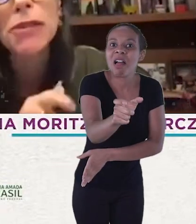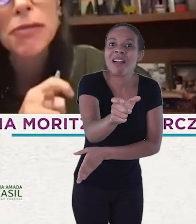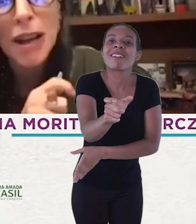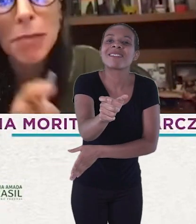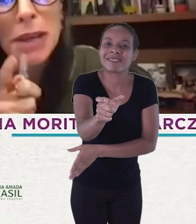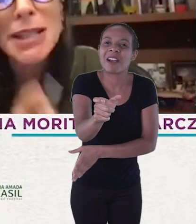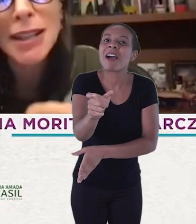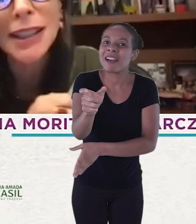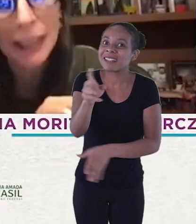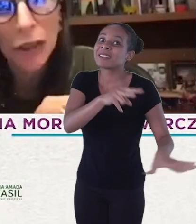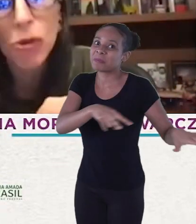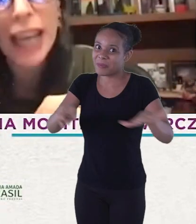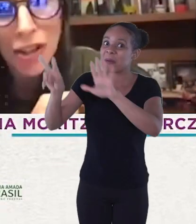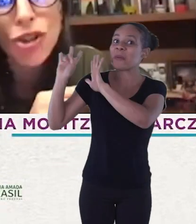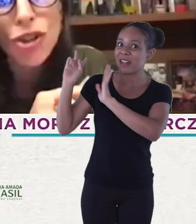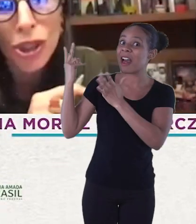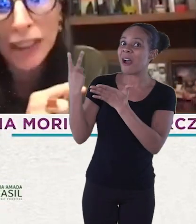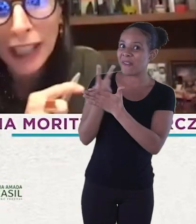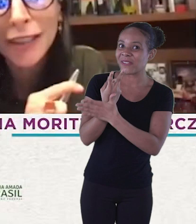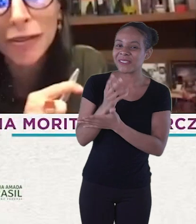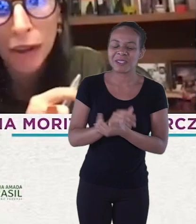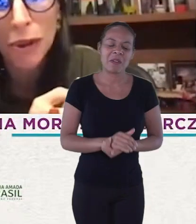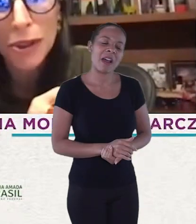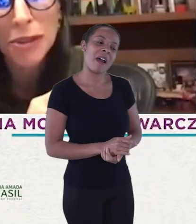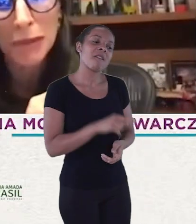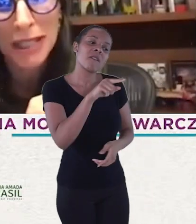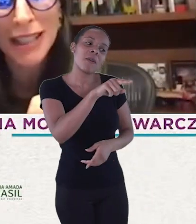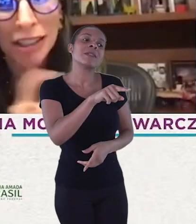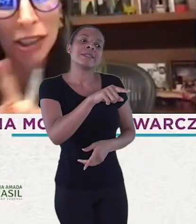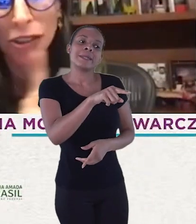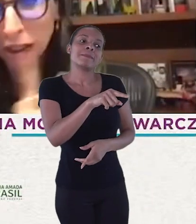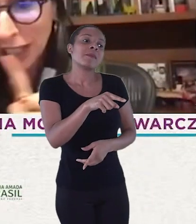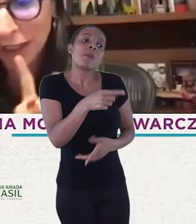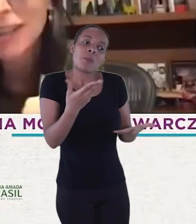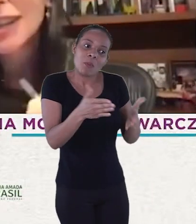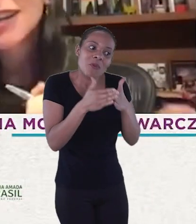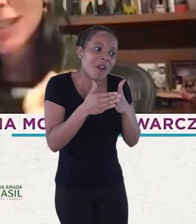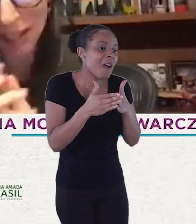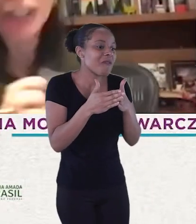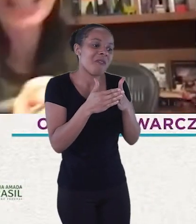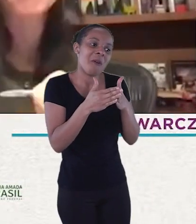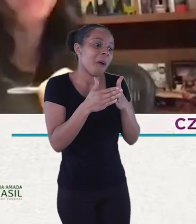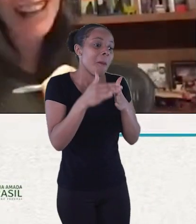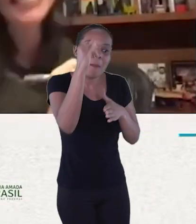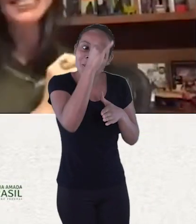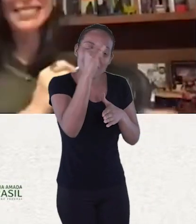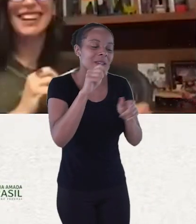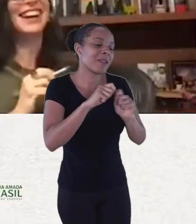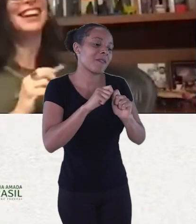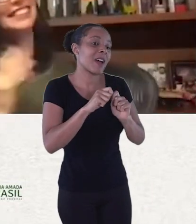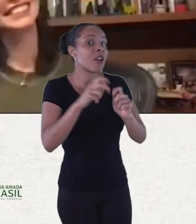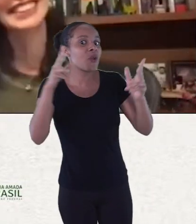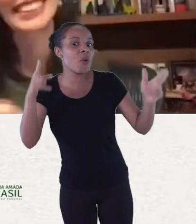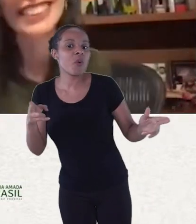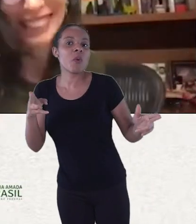convidado não faça besteira, que nem o Guedes hoje, né? Que falou um monte de besteira, que não estava sendo